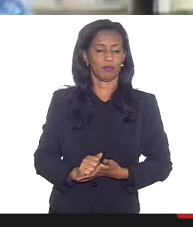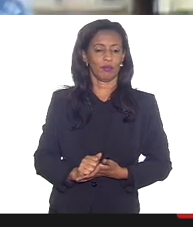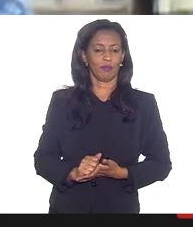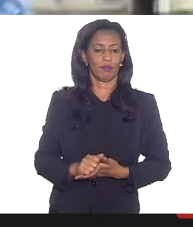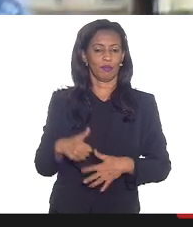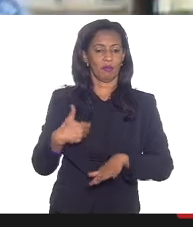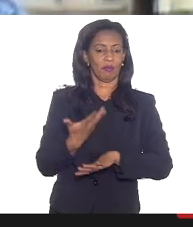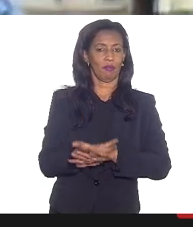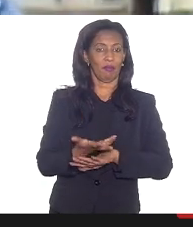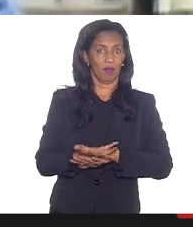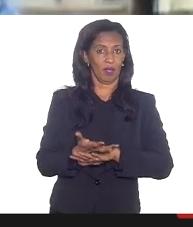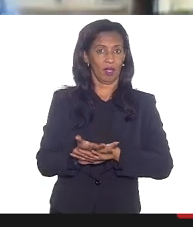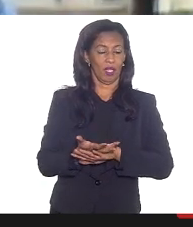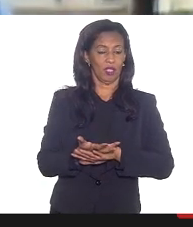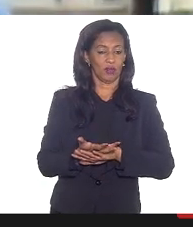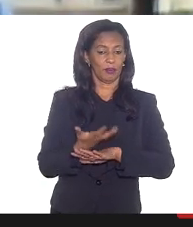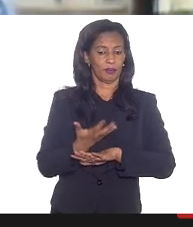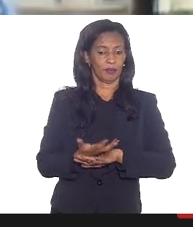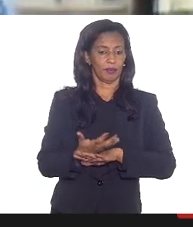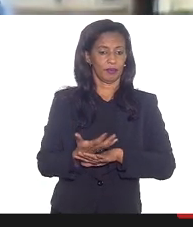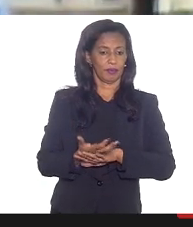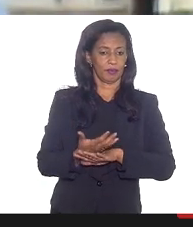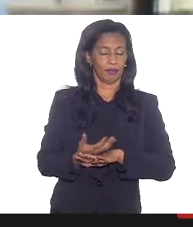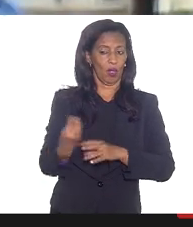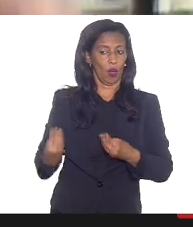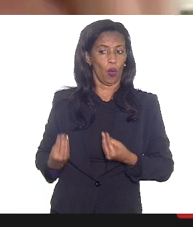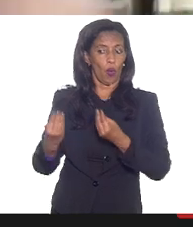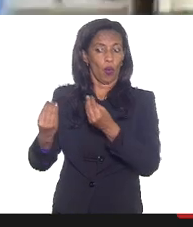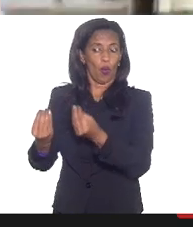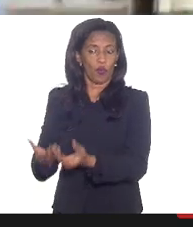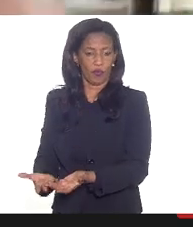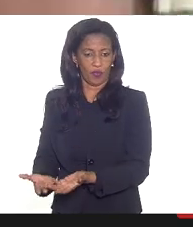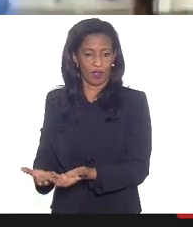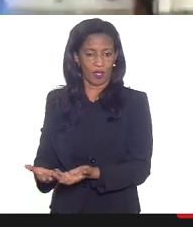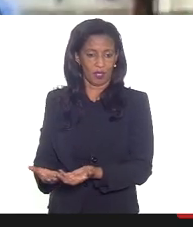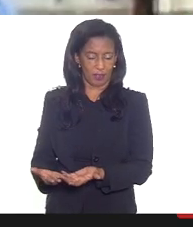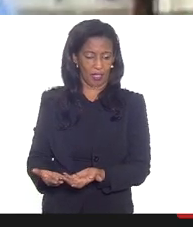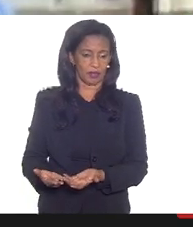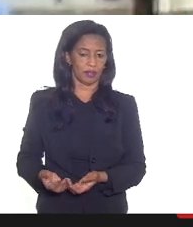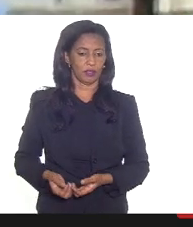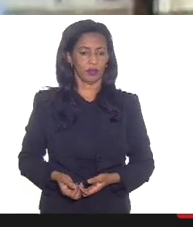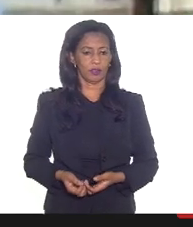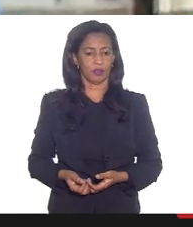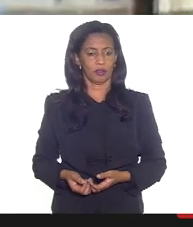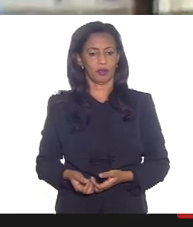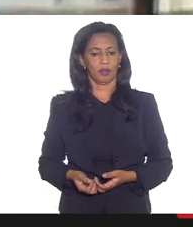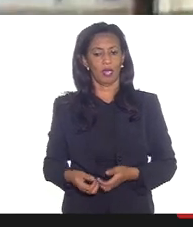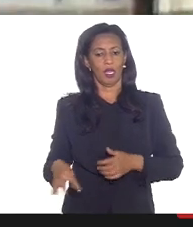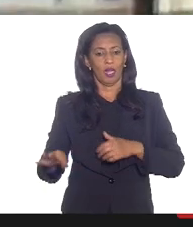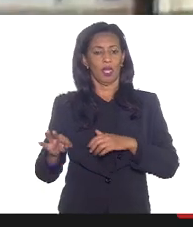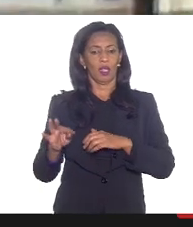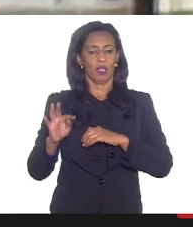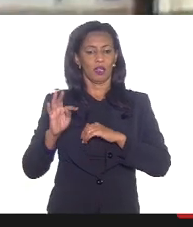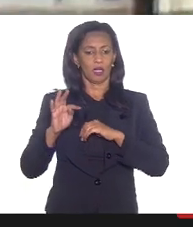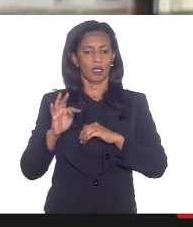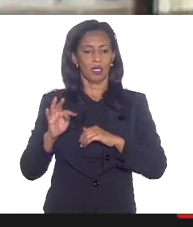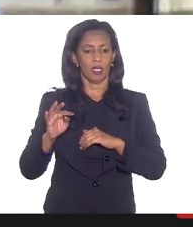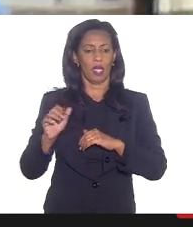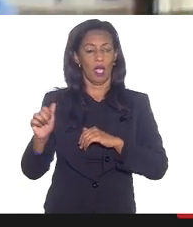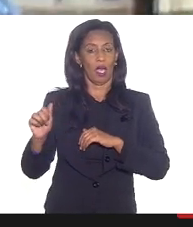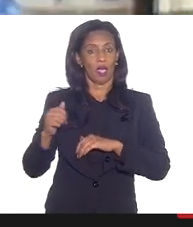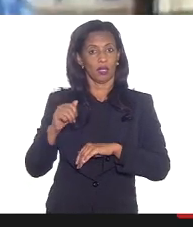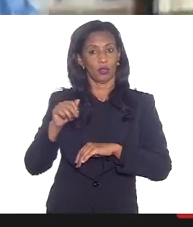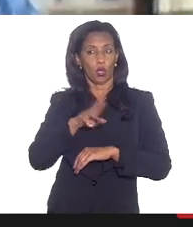das disciplinas ofertadas especificamente, das áreas de áreas, áreas chamadas